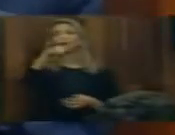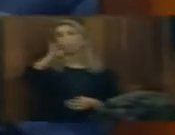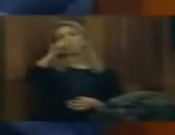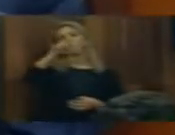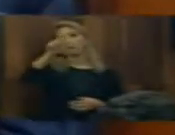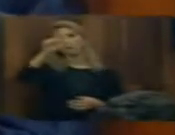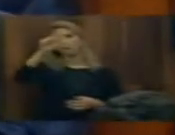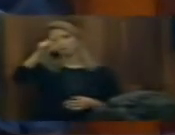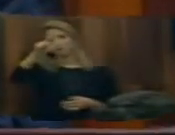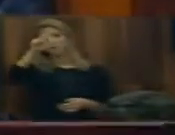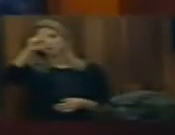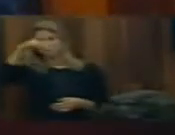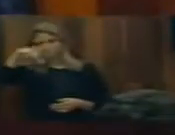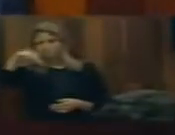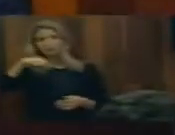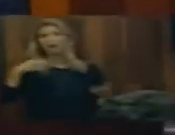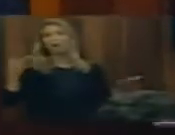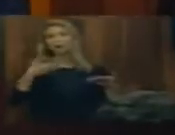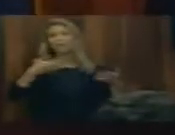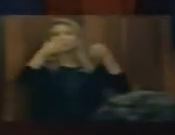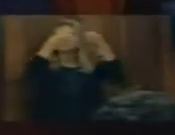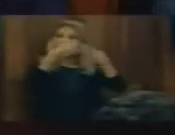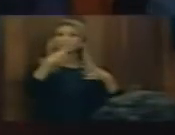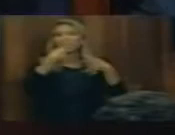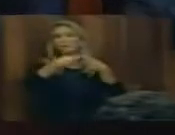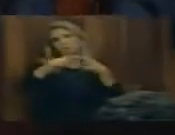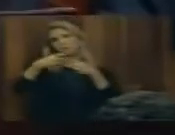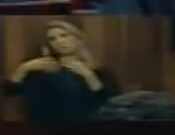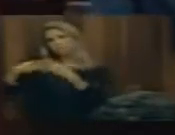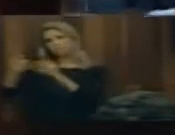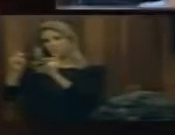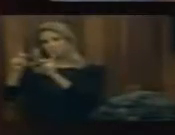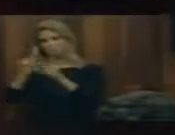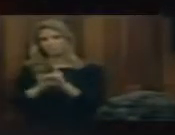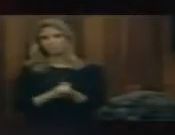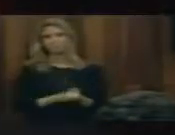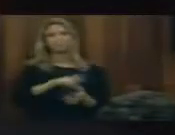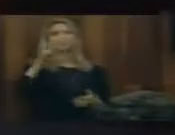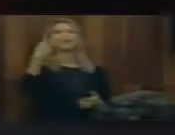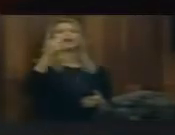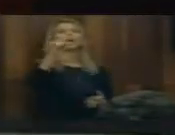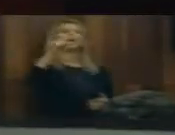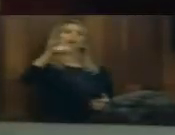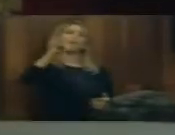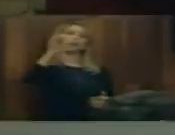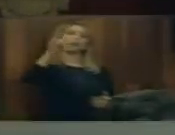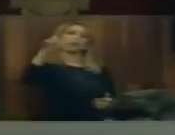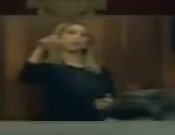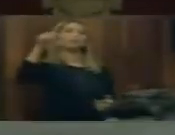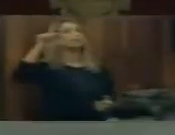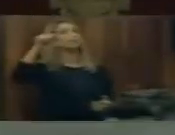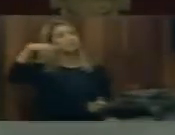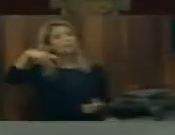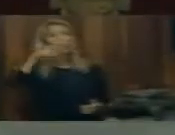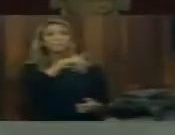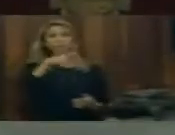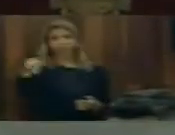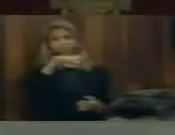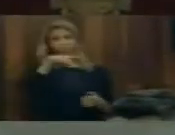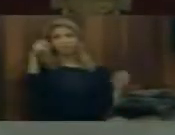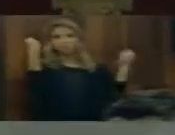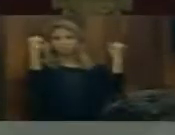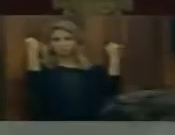primeira secretária que faça a leitura da justificativa. Railan Henrique Lima Pereira, professor de Educação